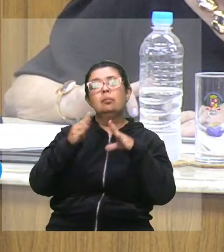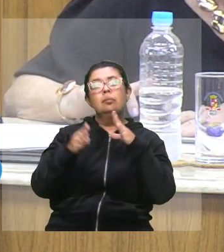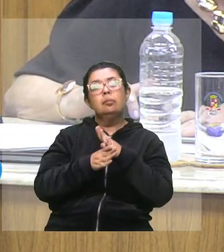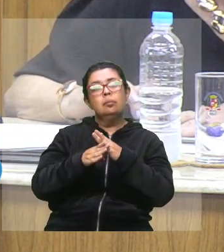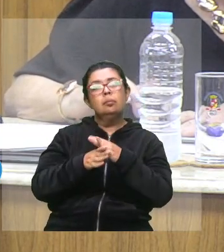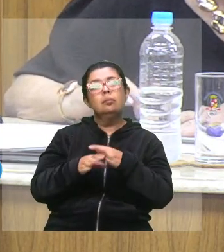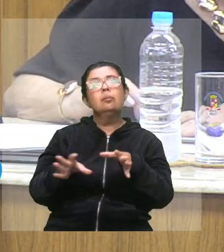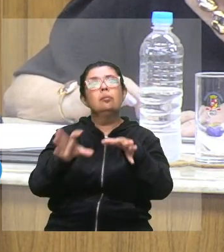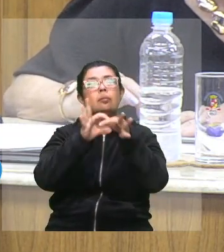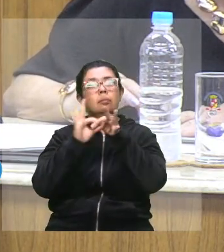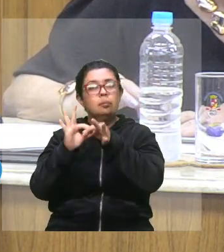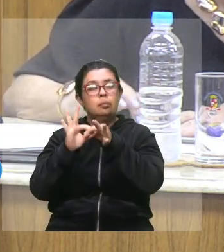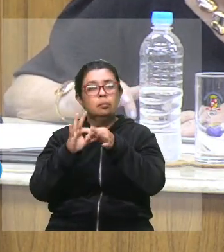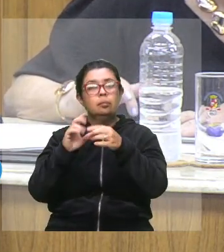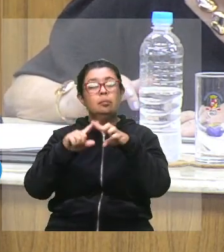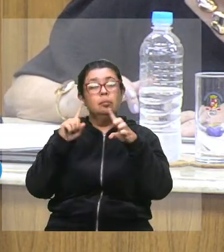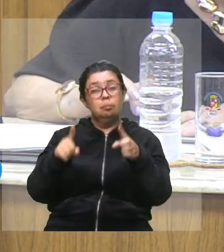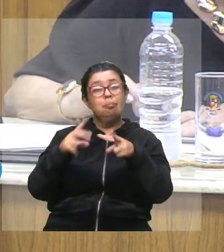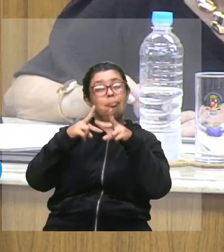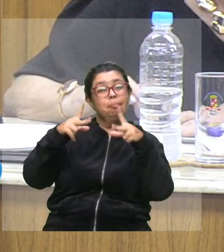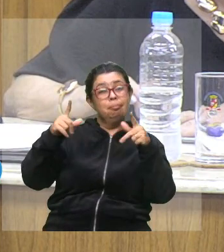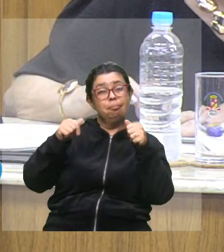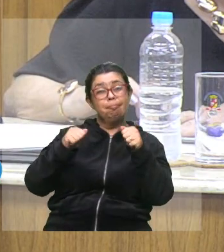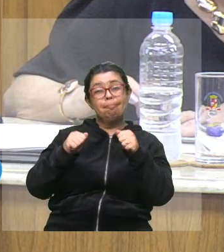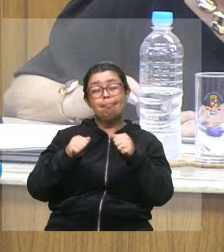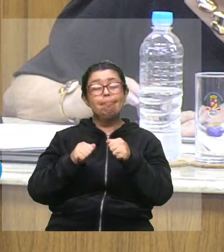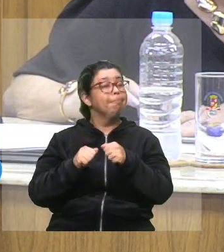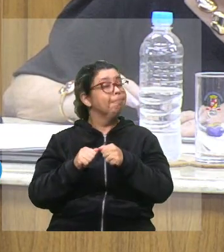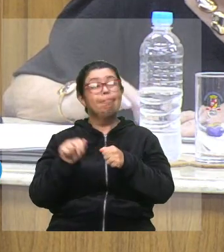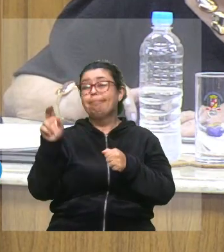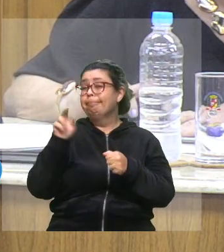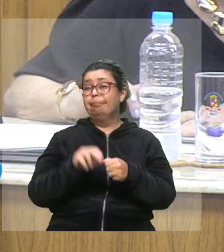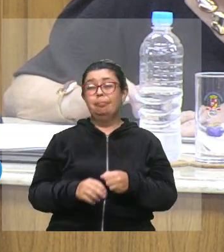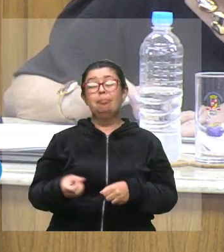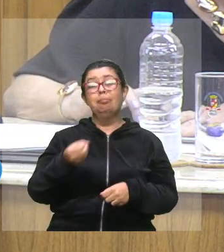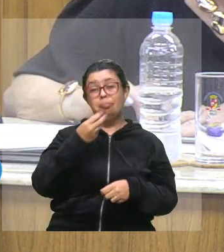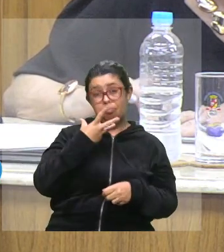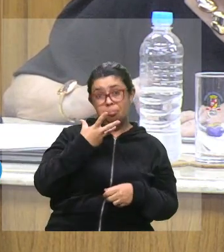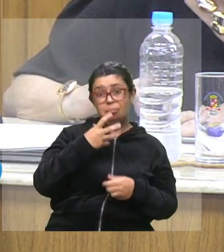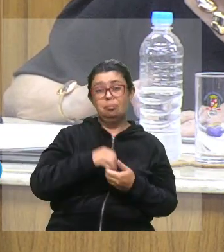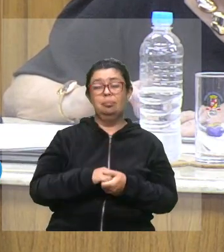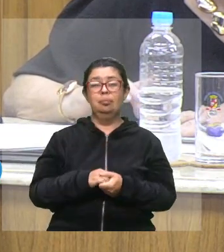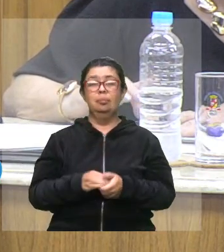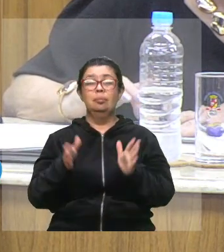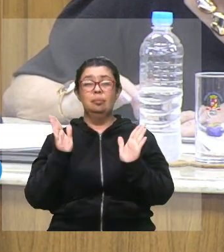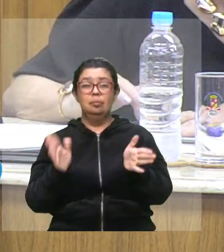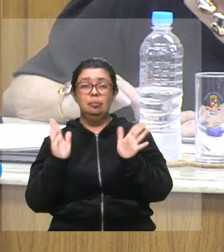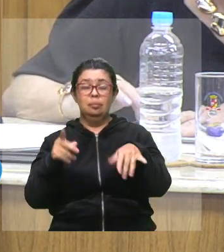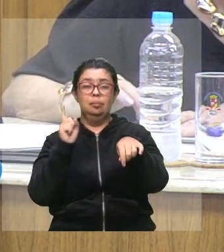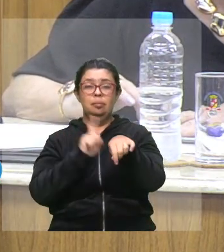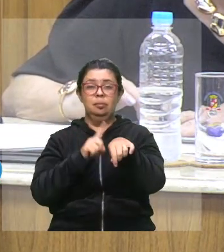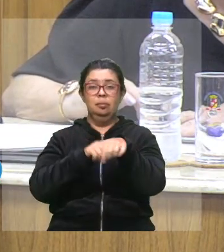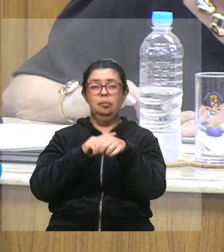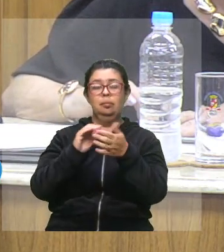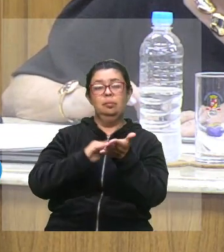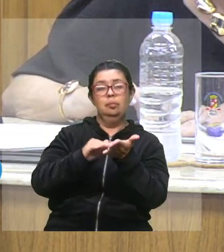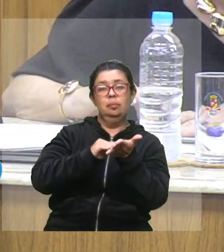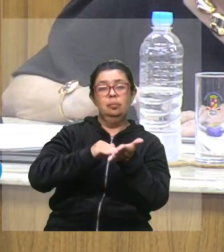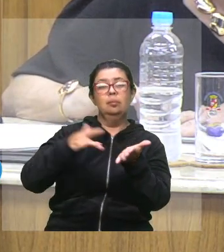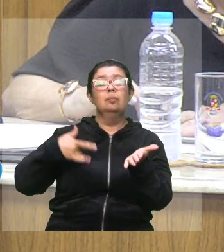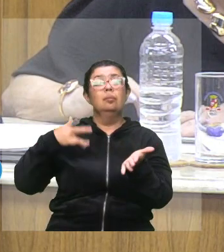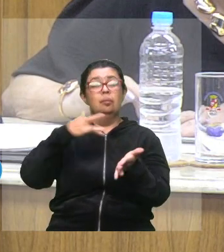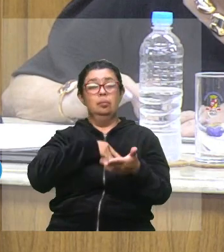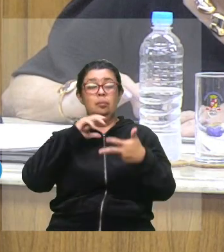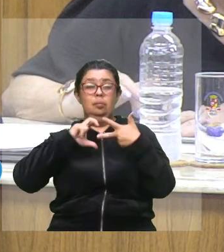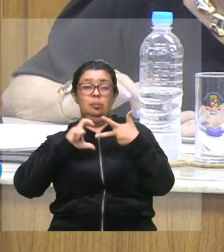nós vemos que algumas dessas engrenagens não estão funcionando. Então, é hora do Poder Executivo, da Secretaria da Saúde,